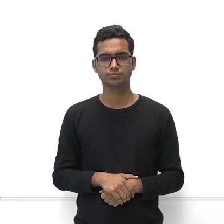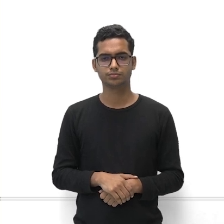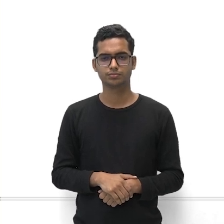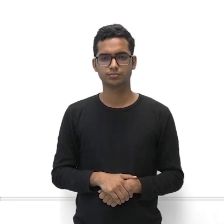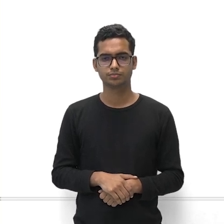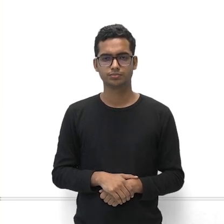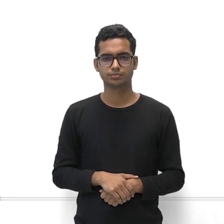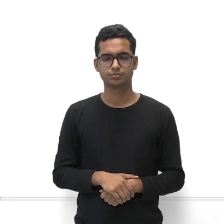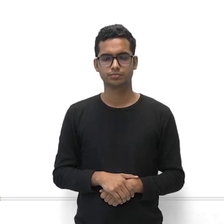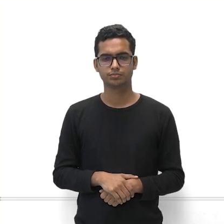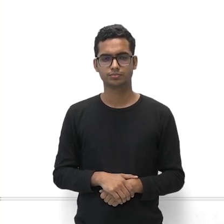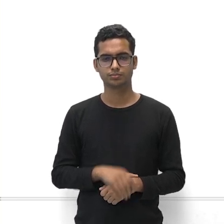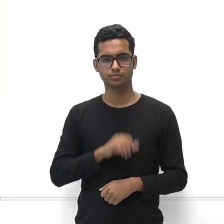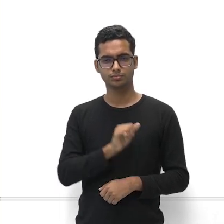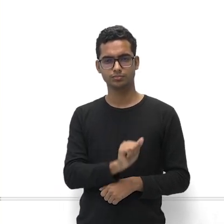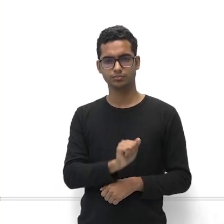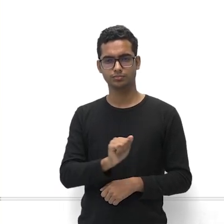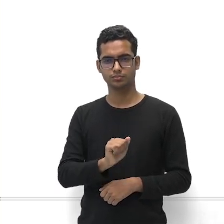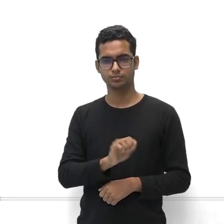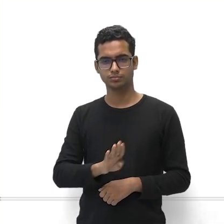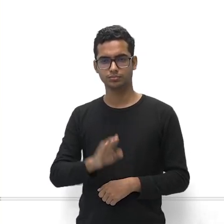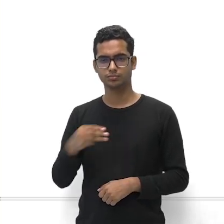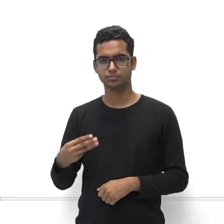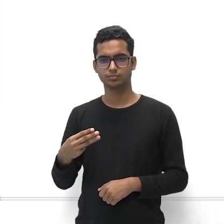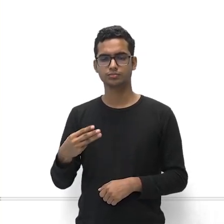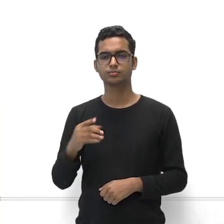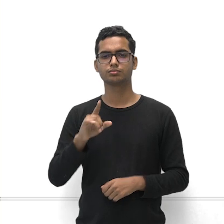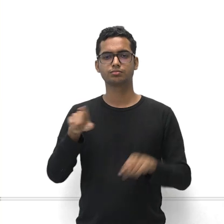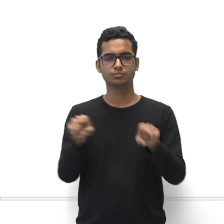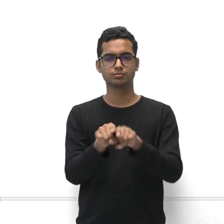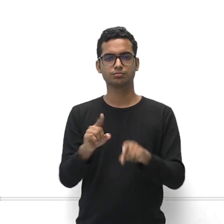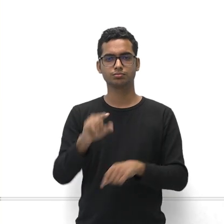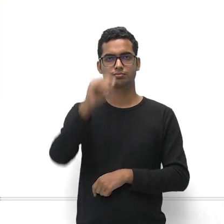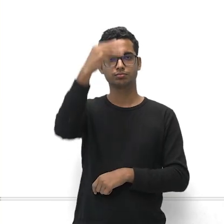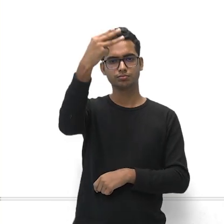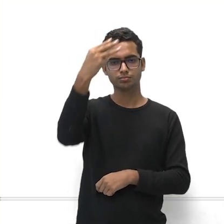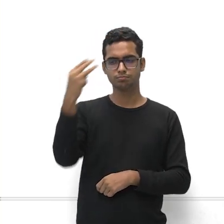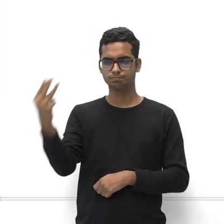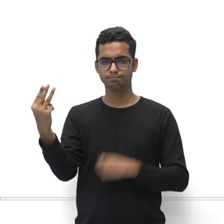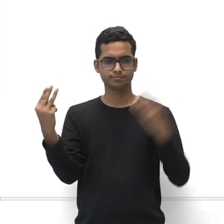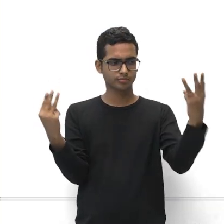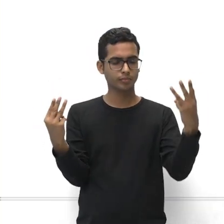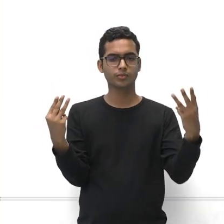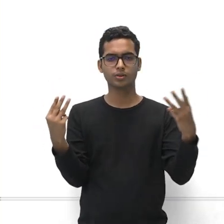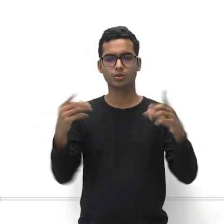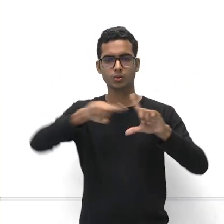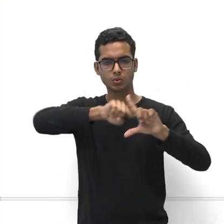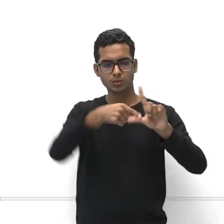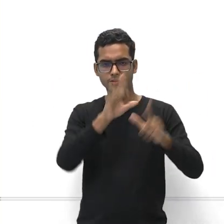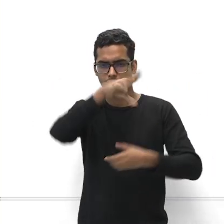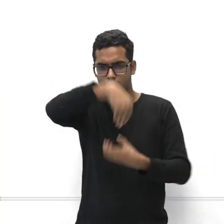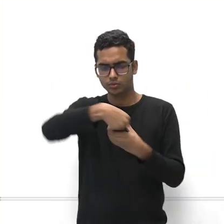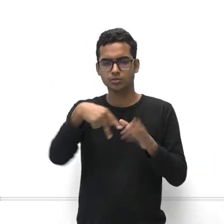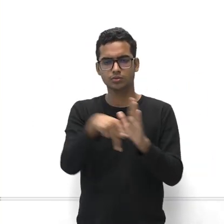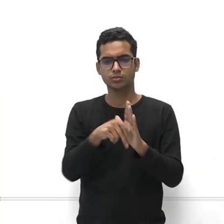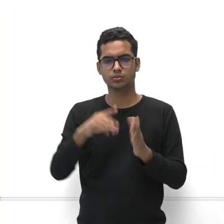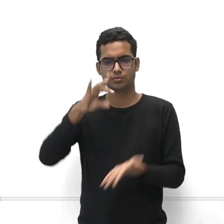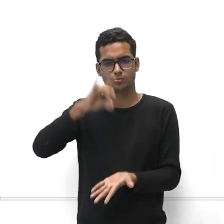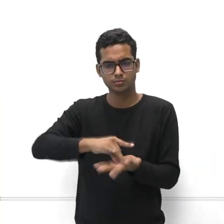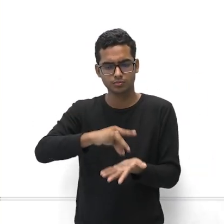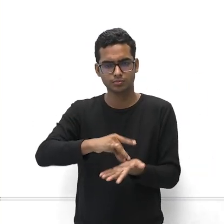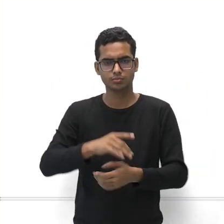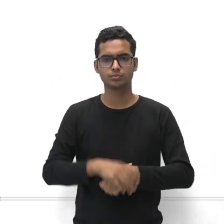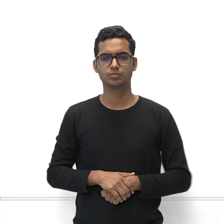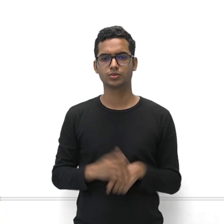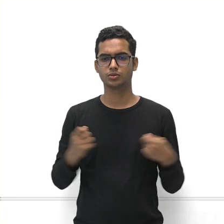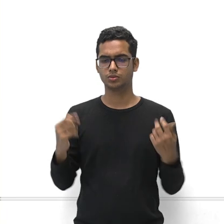3, o outro lado 3, e necessariamente o outro lado 3. O ângulo interno, né, necessariamente deve